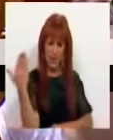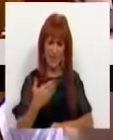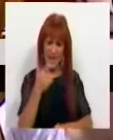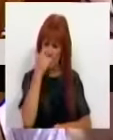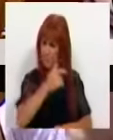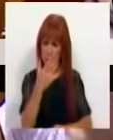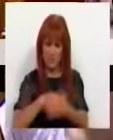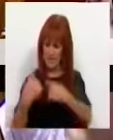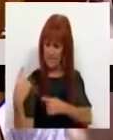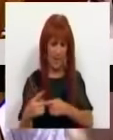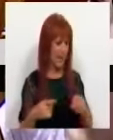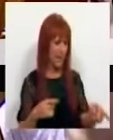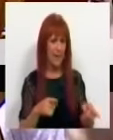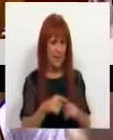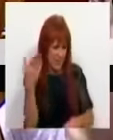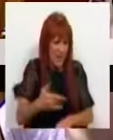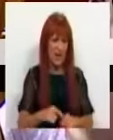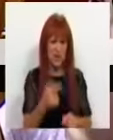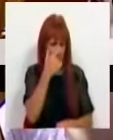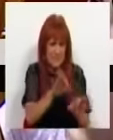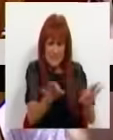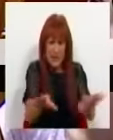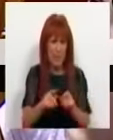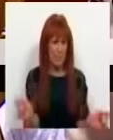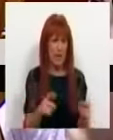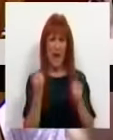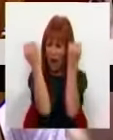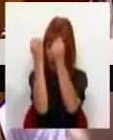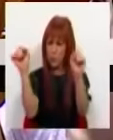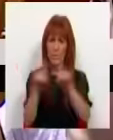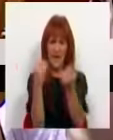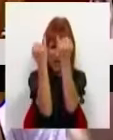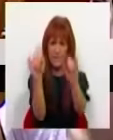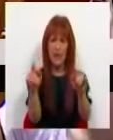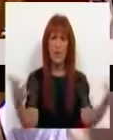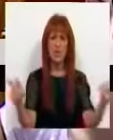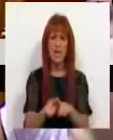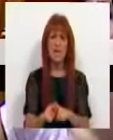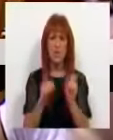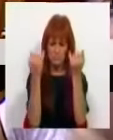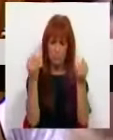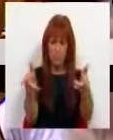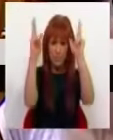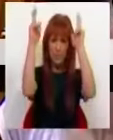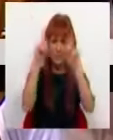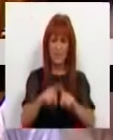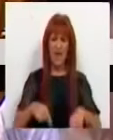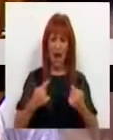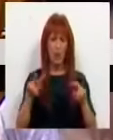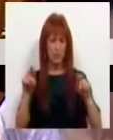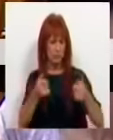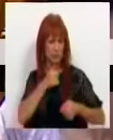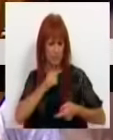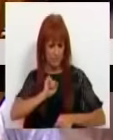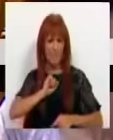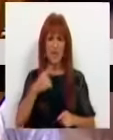direitos das pessoas com deficiência são direitos de cidadania, que devem promover a autonomia, a independência, a emancipação, a autodeterminação